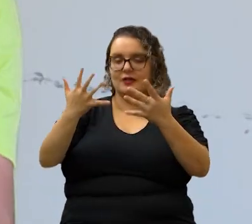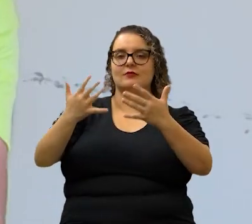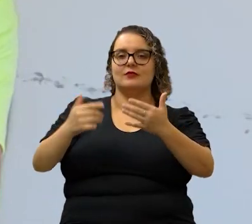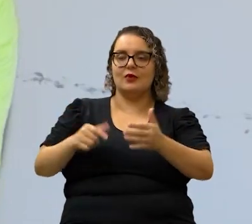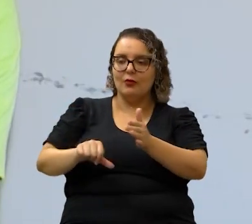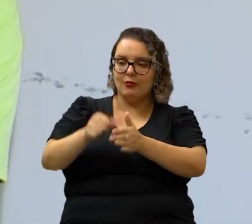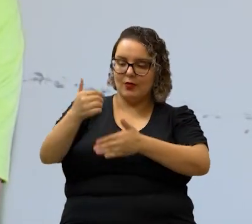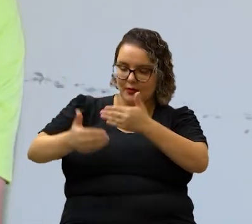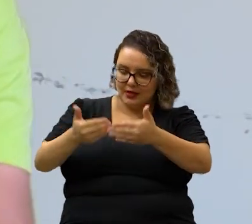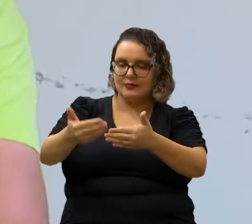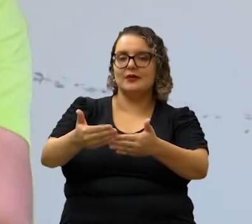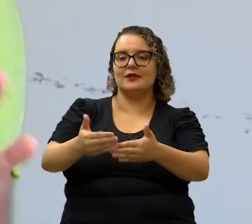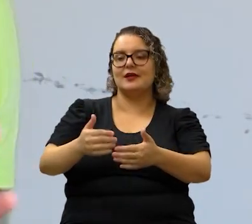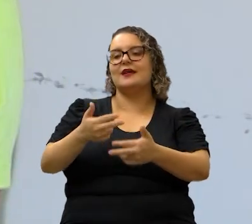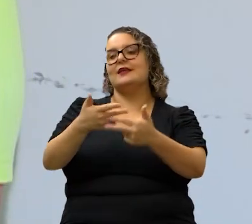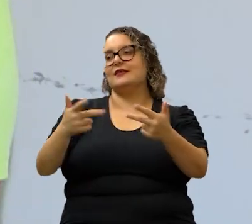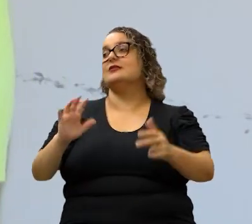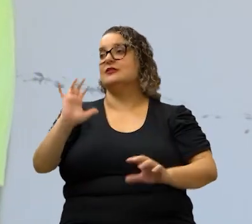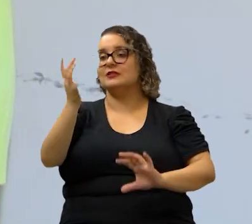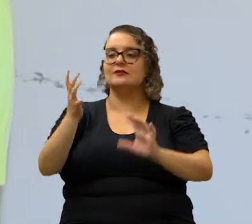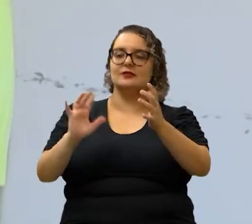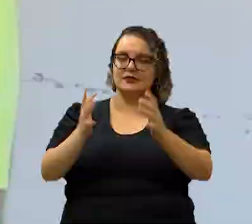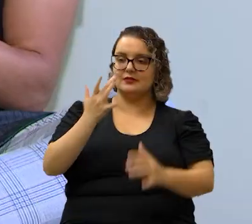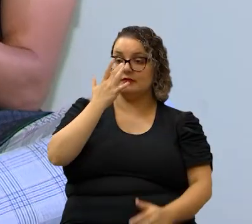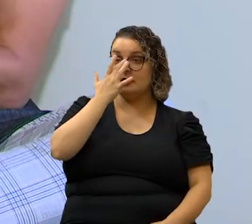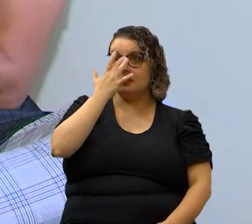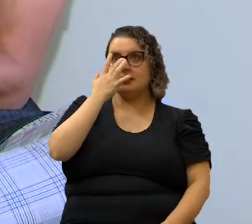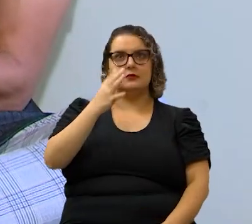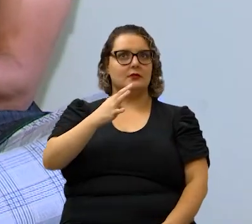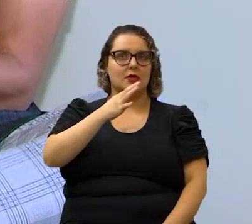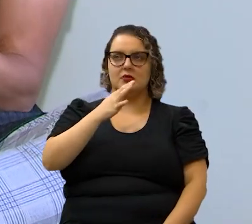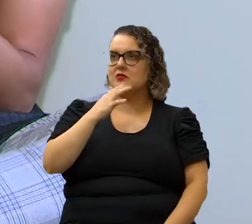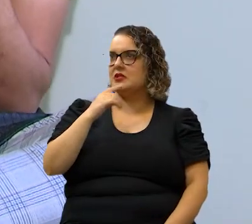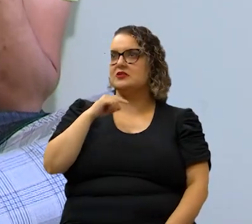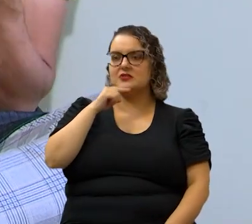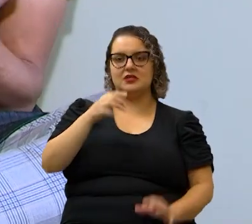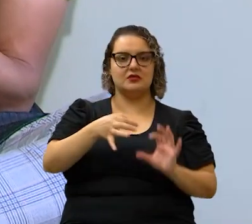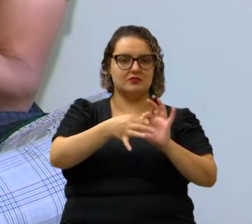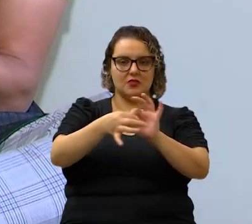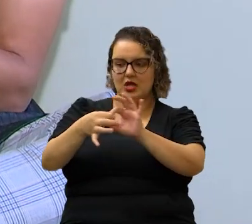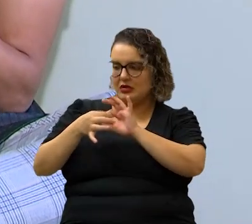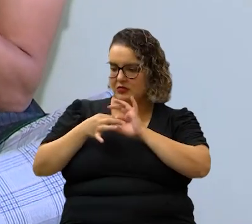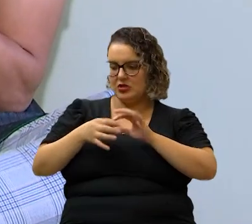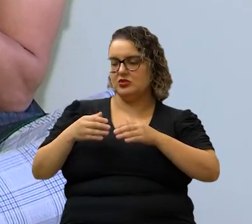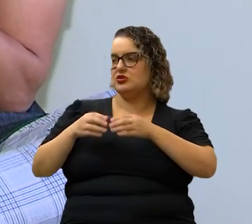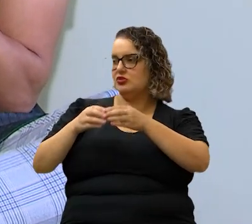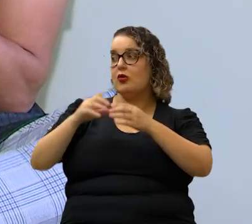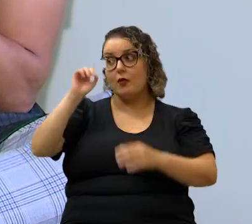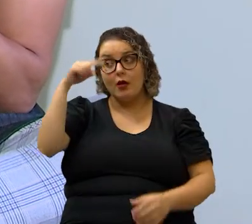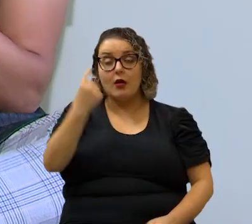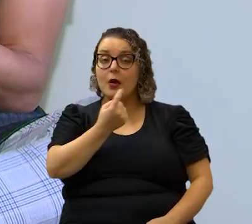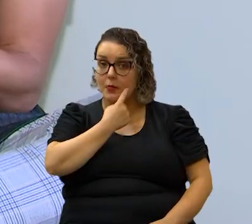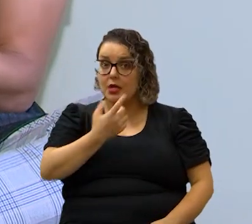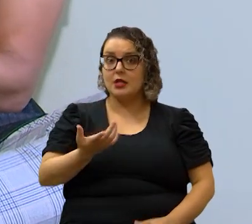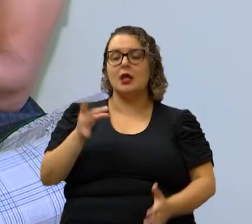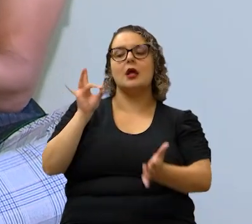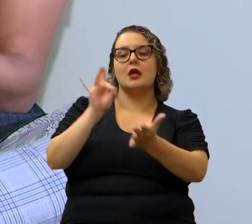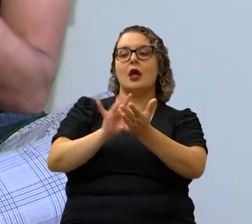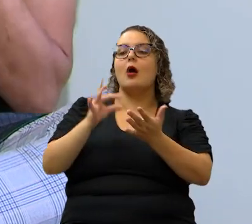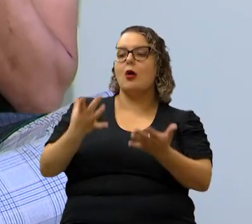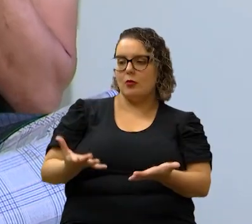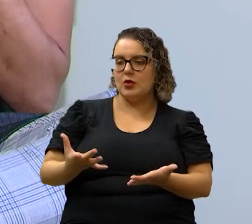você dê o primeiro passo e aí depois as coisas acontecem. Eu não conheço ninguém no meu ciclo de convívio, Miriam, que